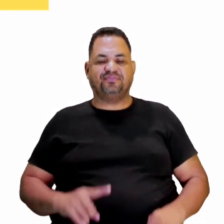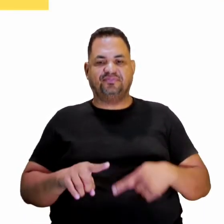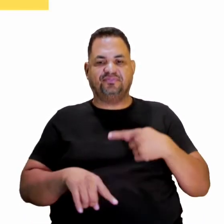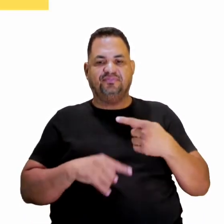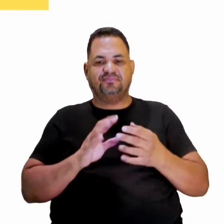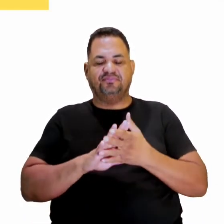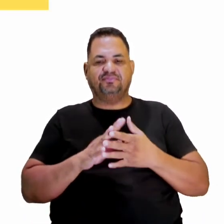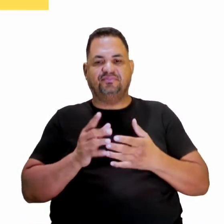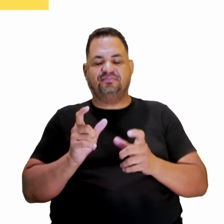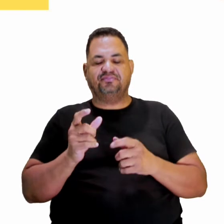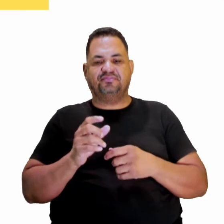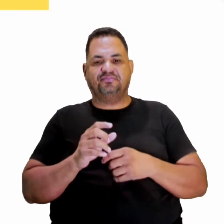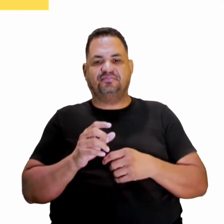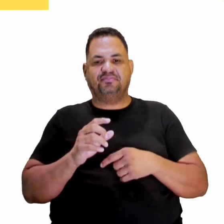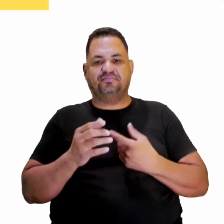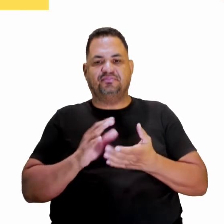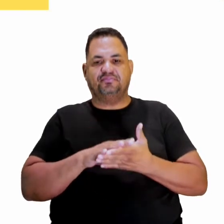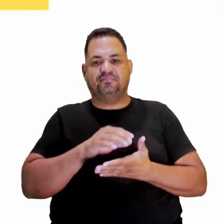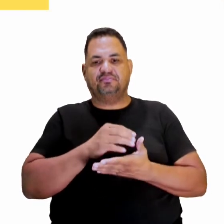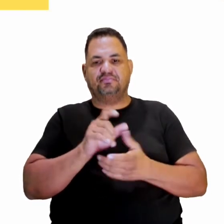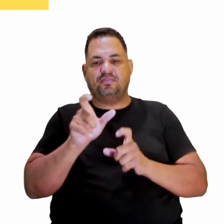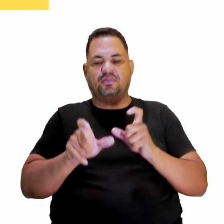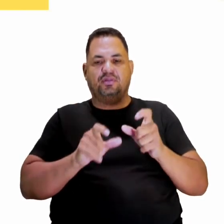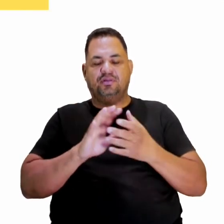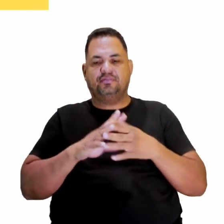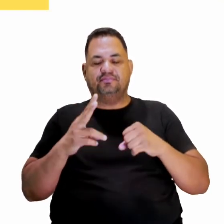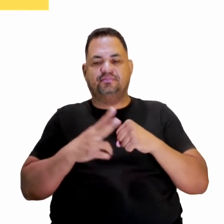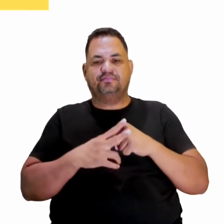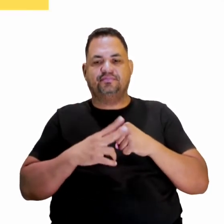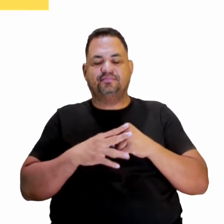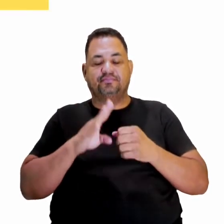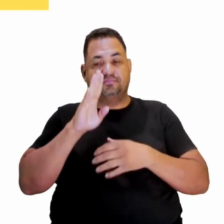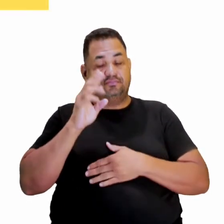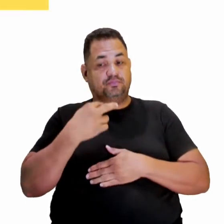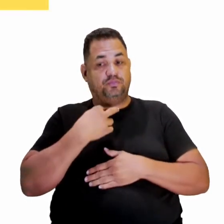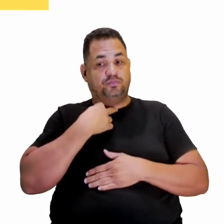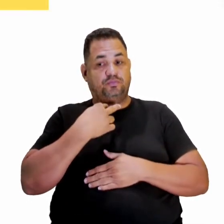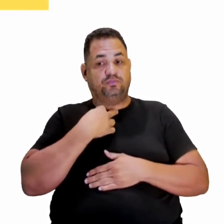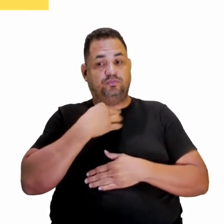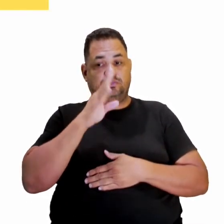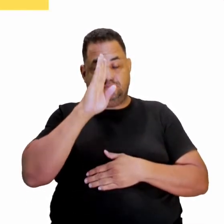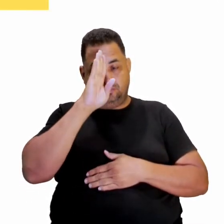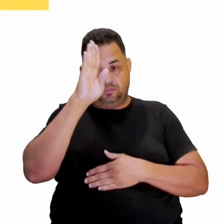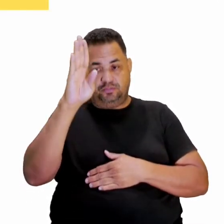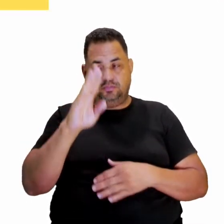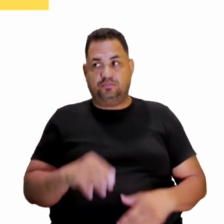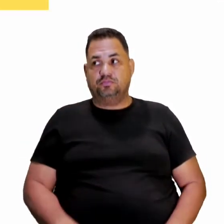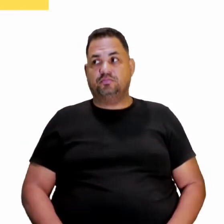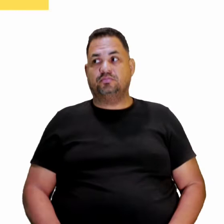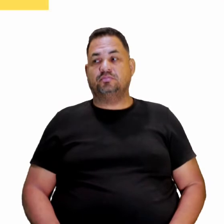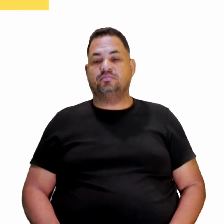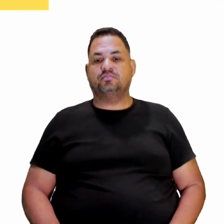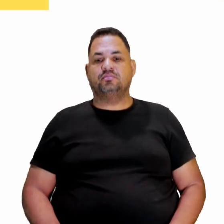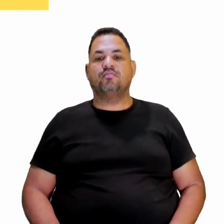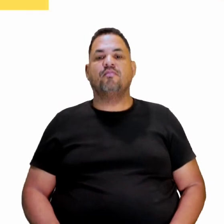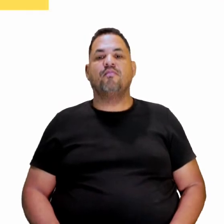pronome interrogativo e aí colocar a flexão verbal no verbo principal. Não pode em frases interrogativas,